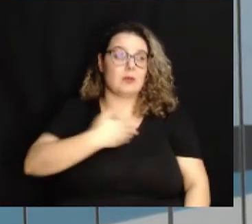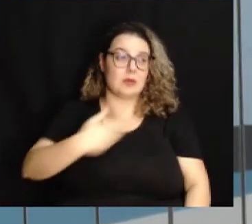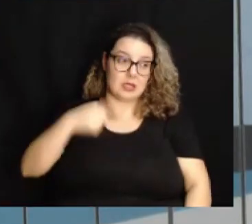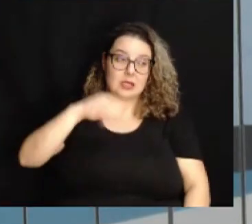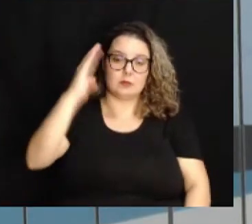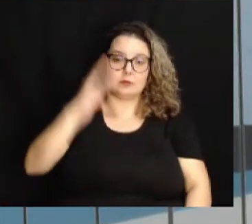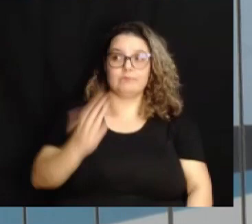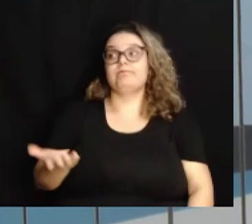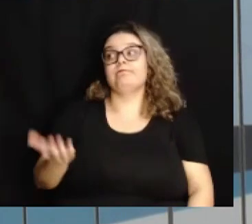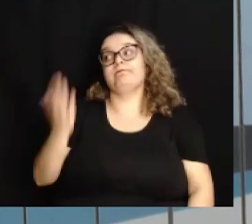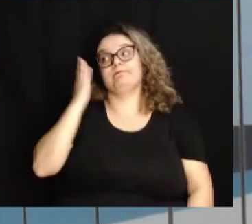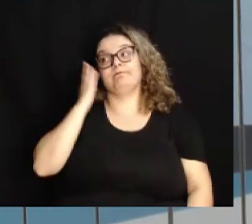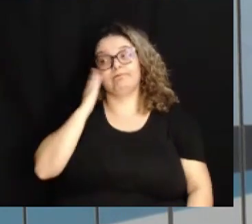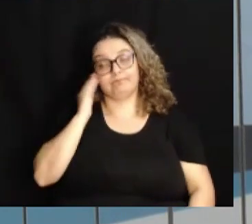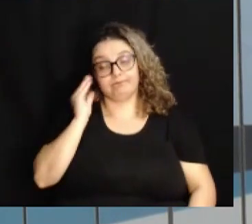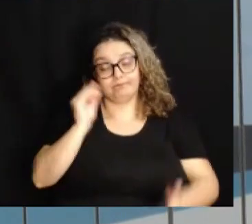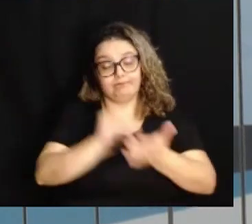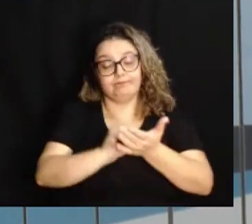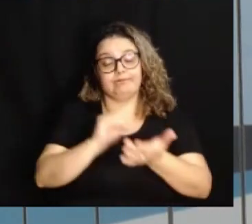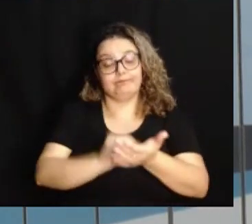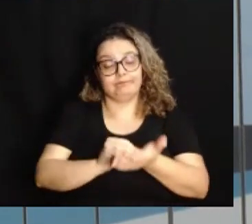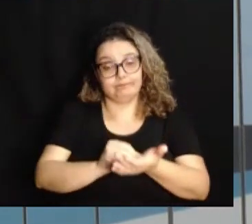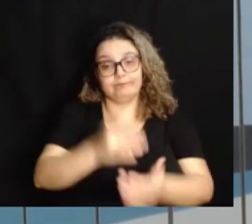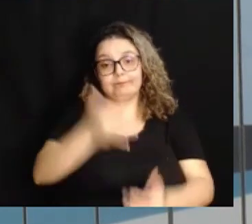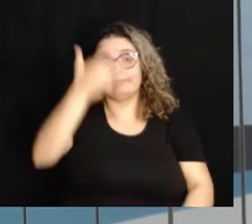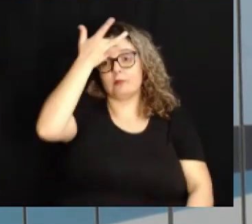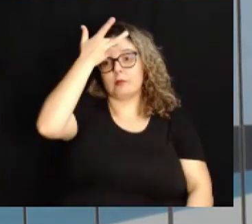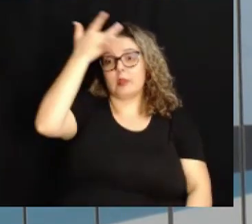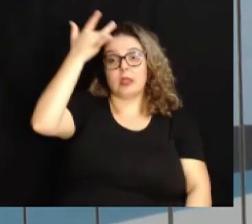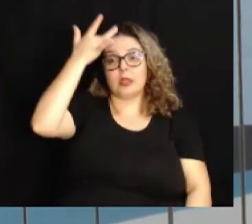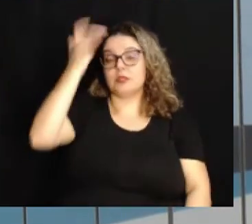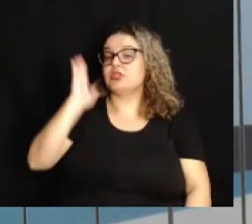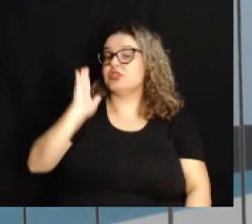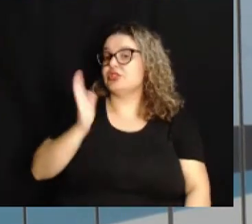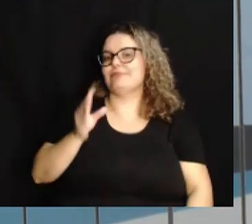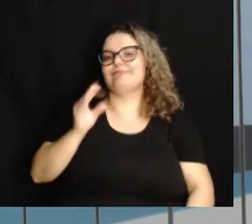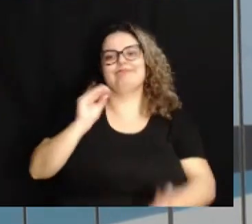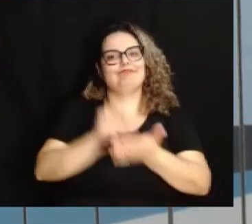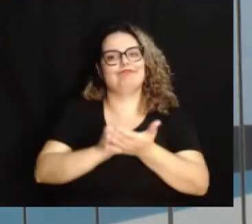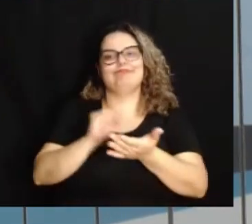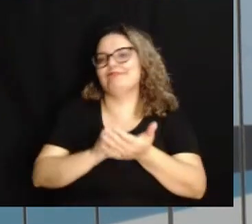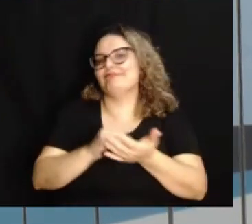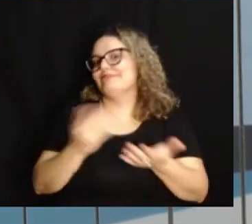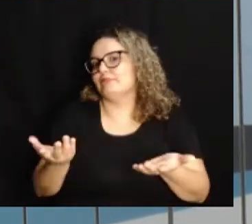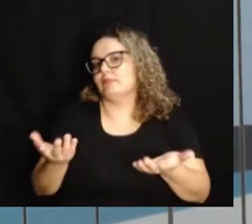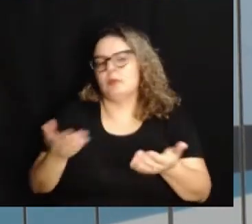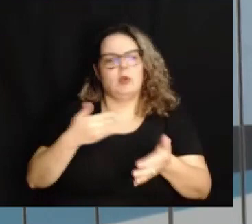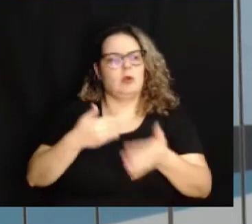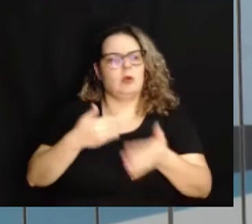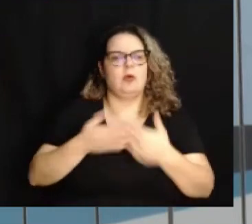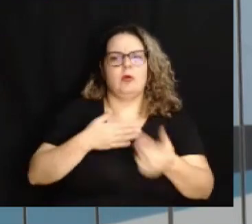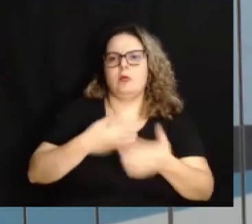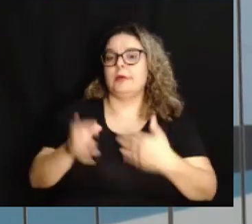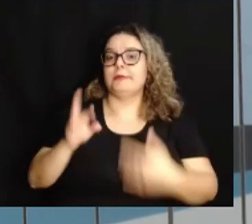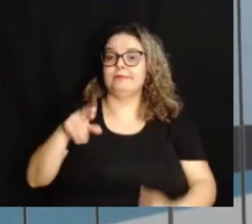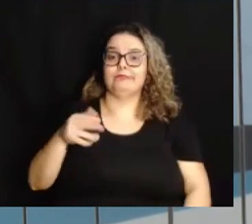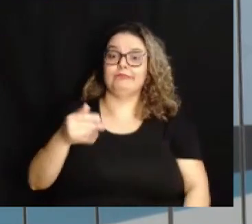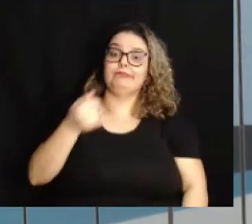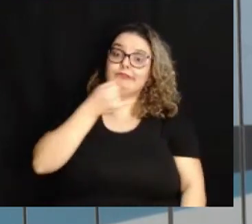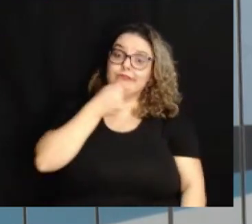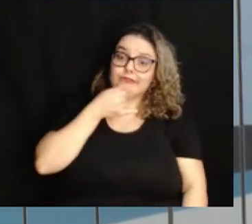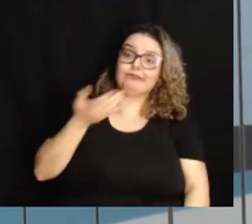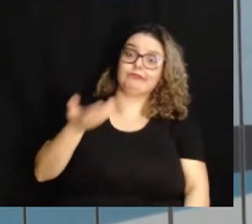A saúde mental já é um desfalque, seja pro motivo que for. infelizmente. Então, quanto mais a gente puder levar